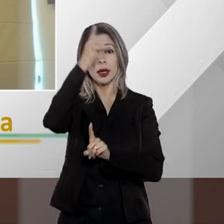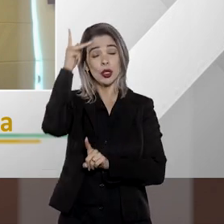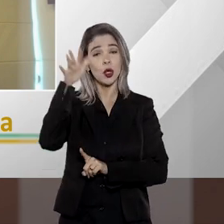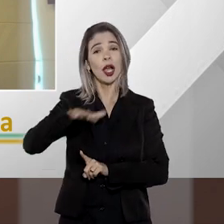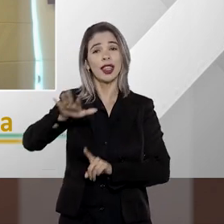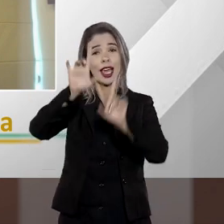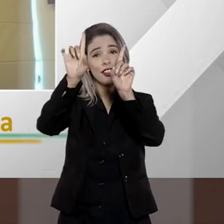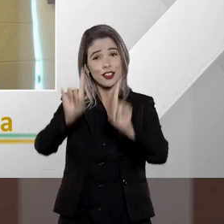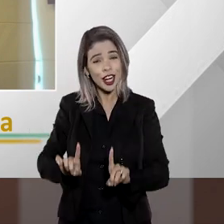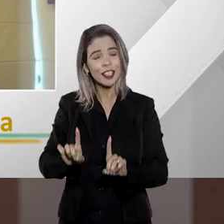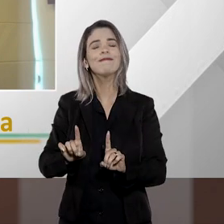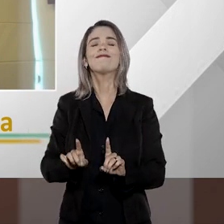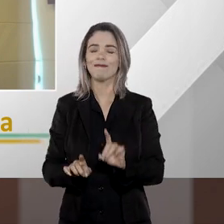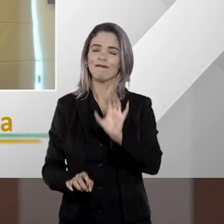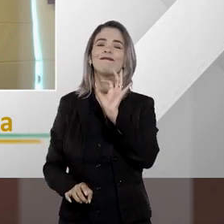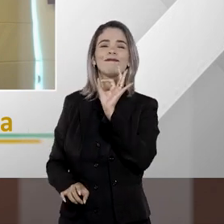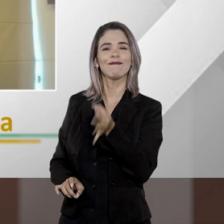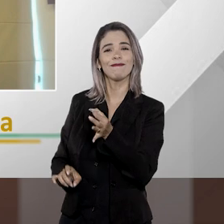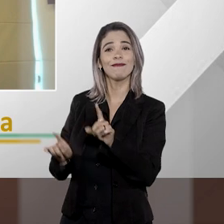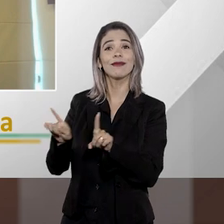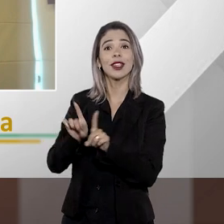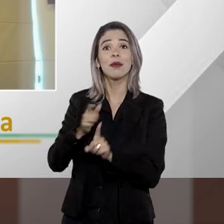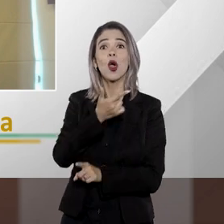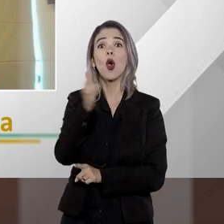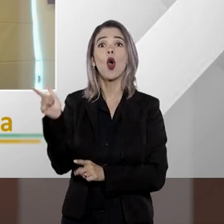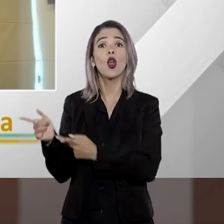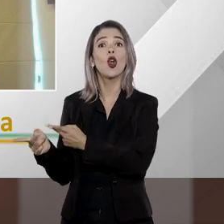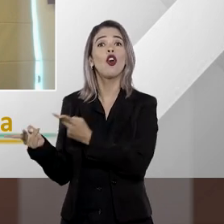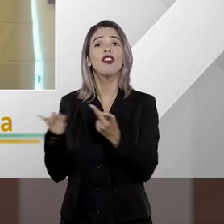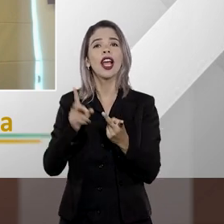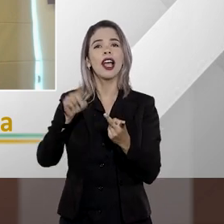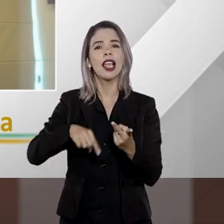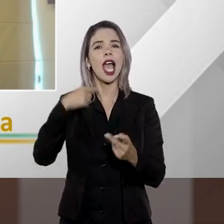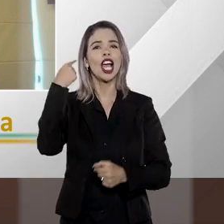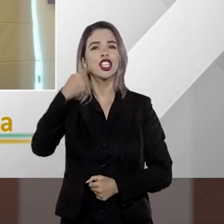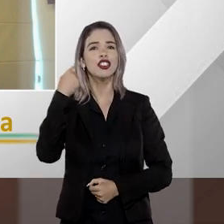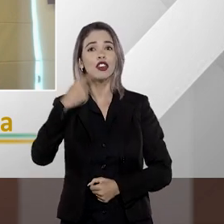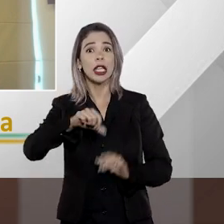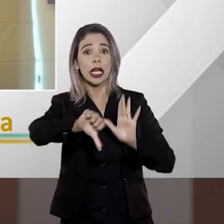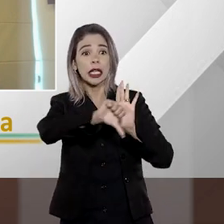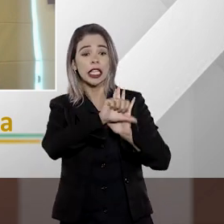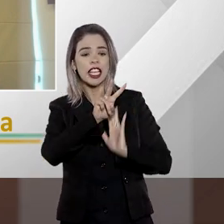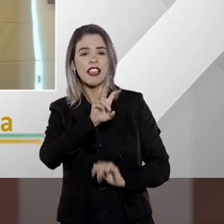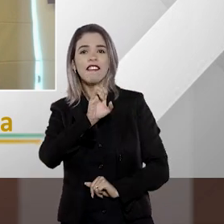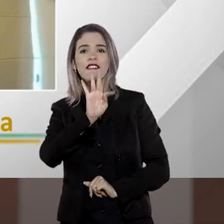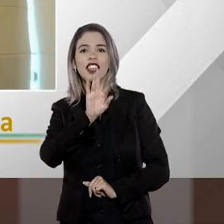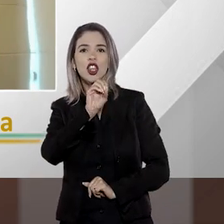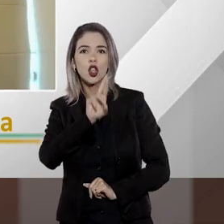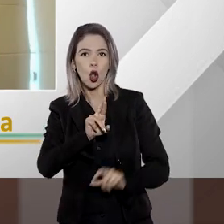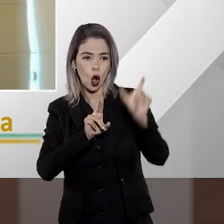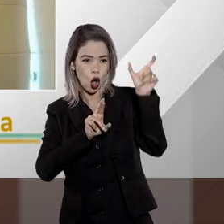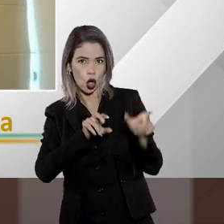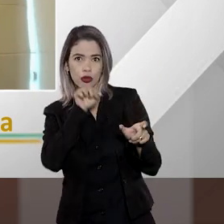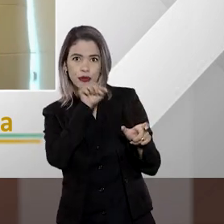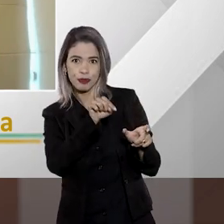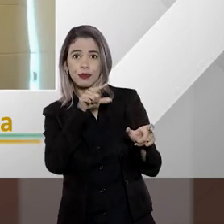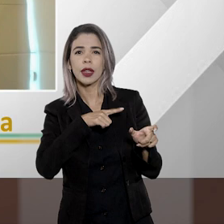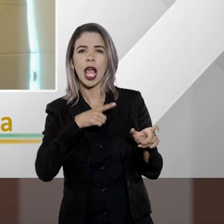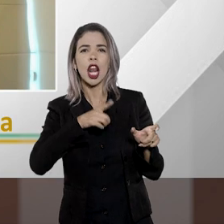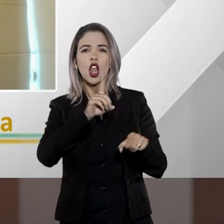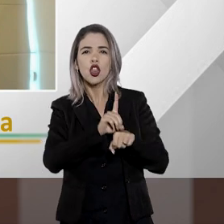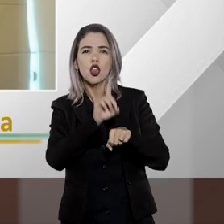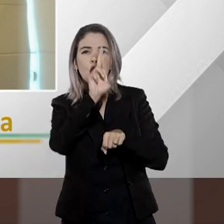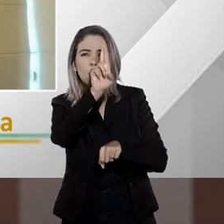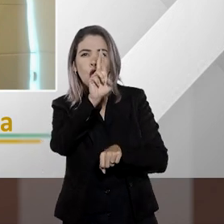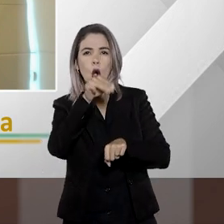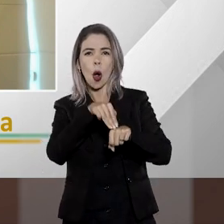direito. Tenho certeza disso. Nosso outro convidado é o advogado criminalista Victor Minervino Quintieri. Ele